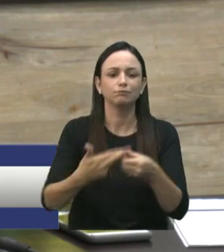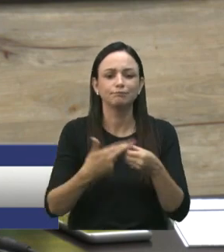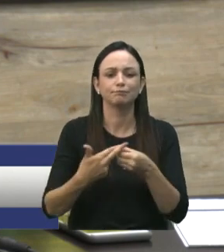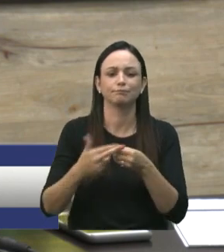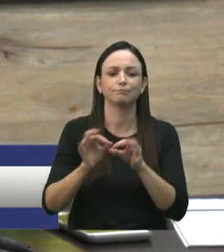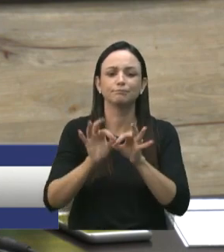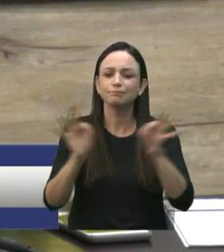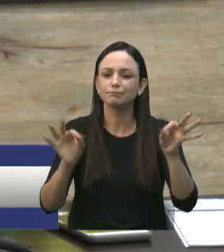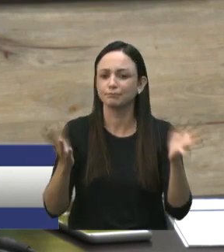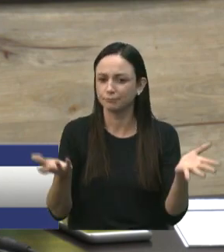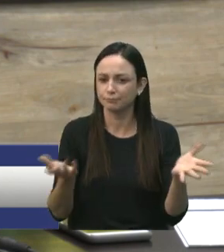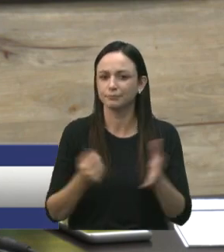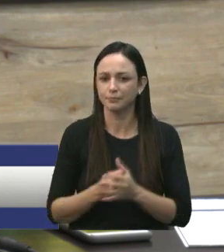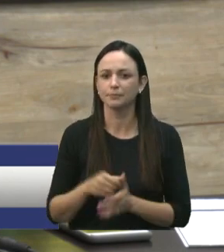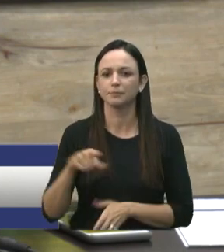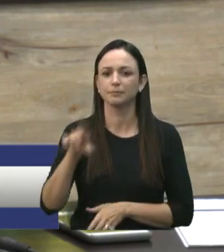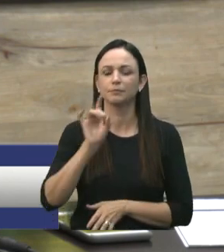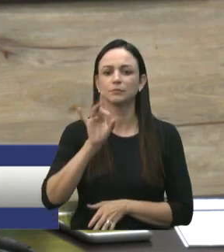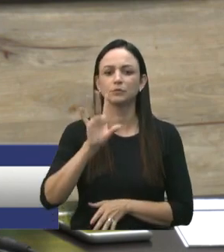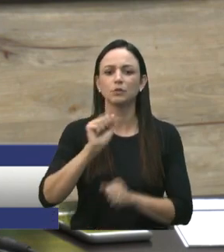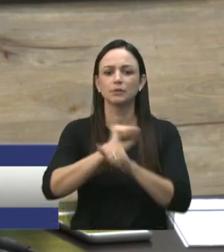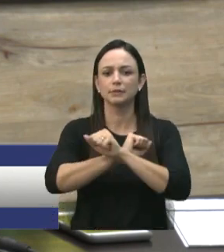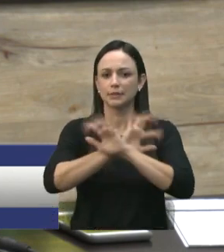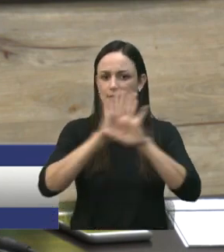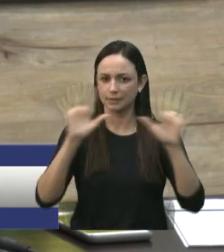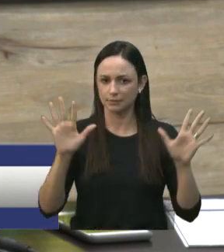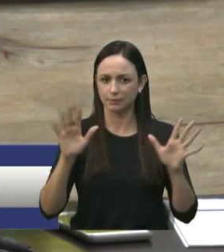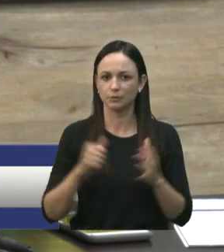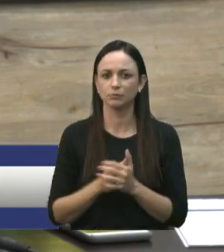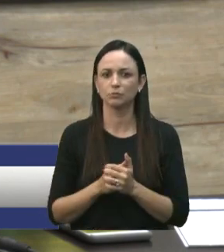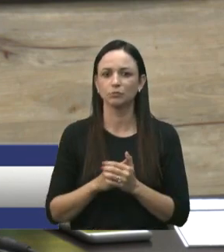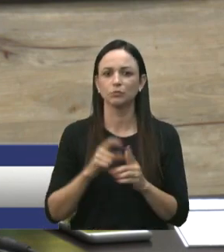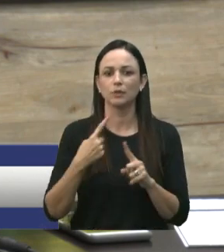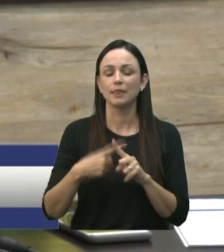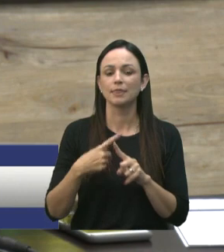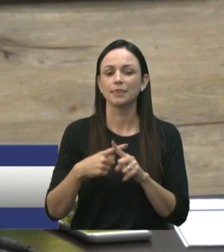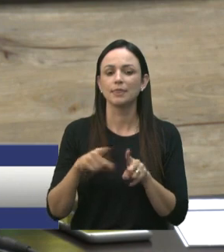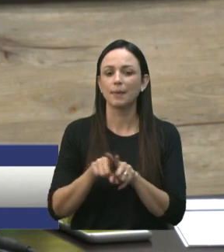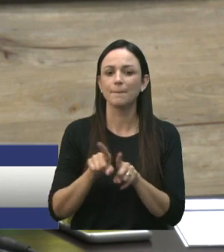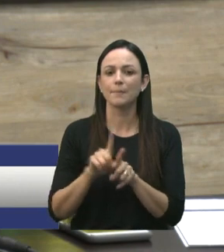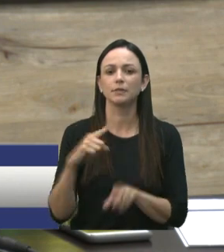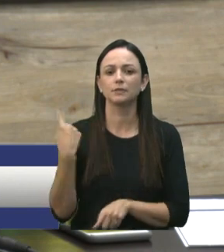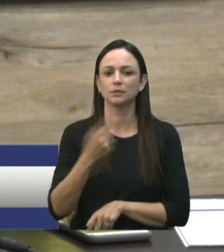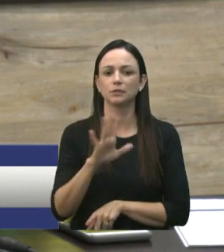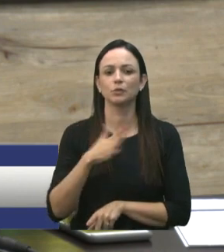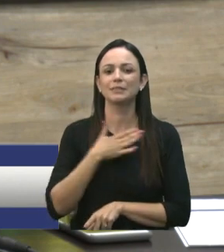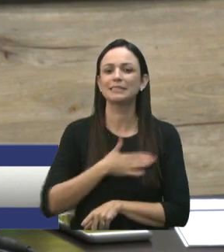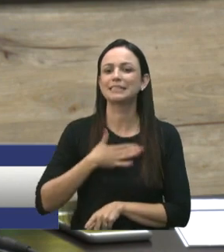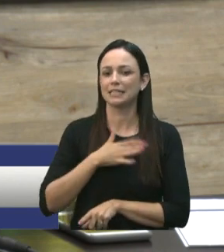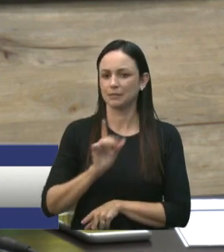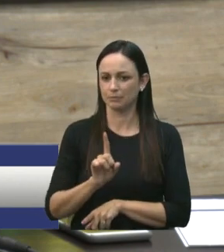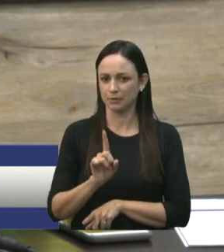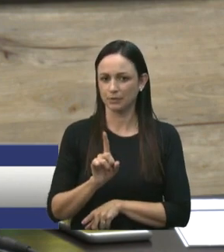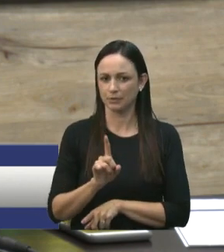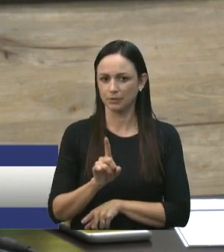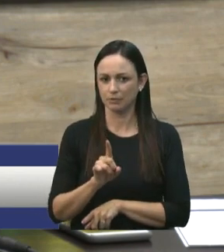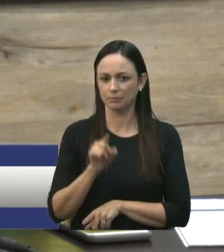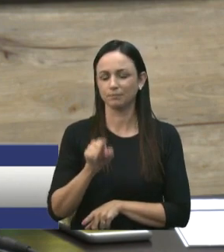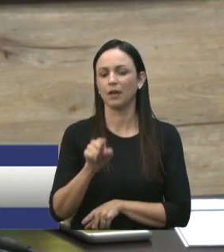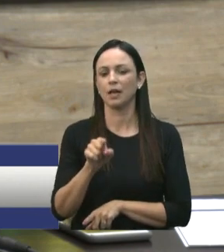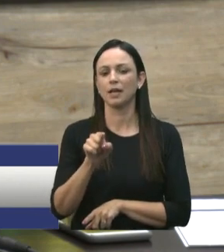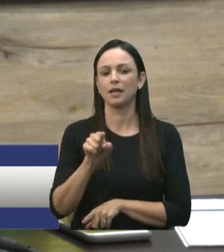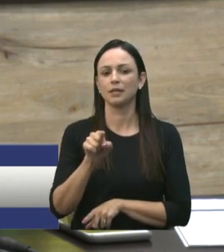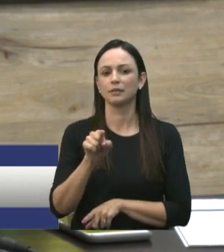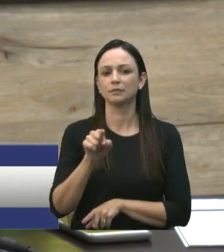não uma justificativa, mas apenas um esclarecimento. Tá? Também não estamos satisfeitos nesse formato que